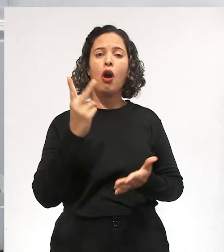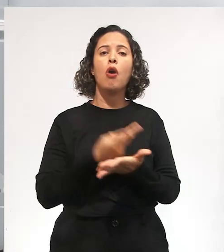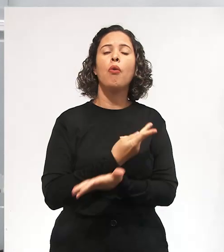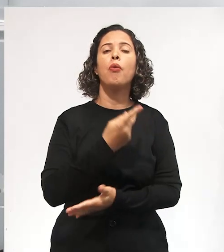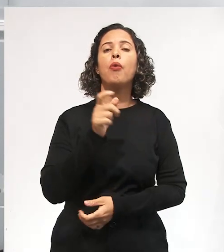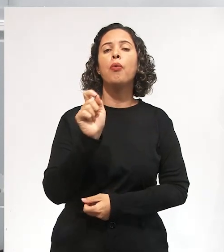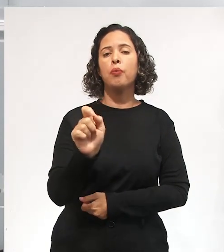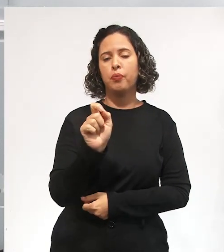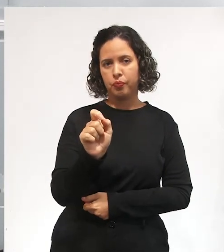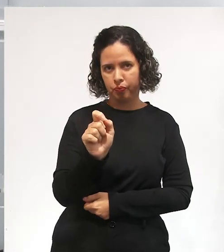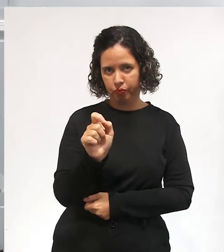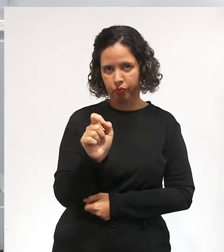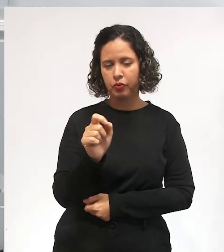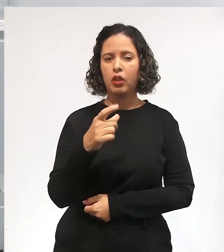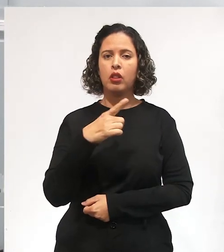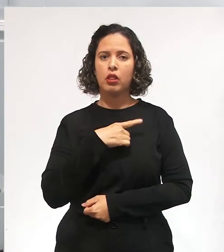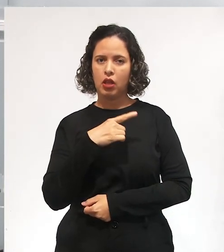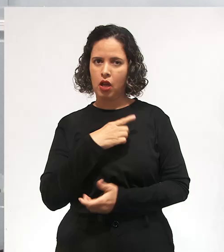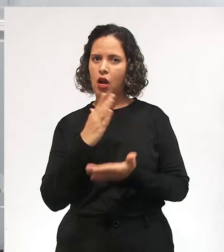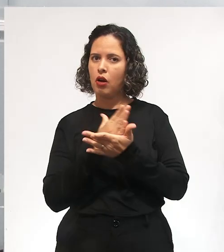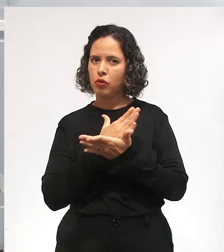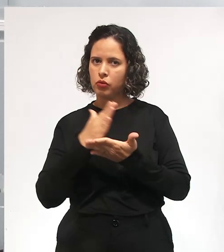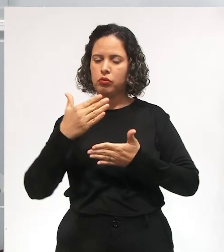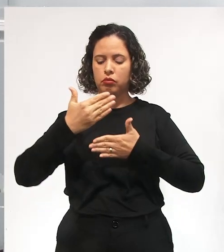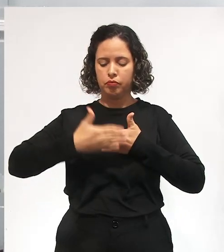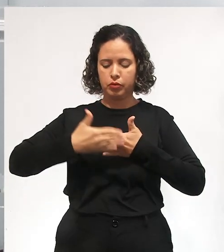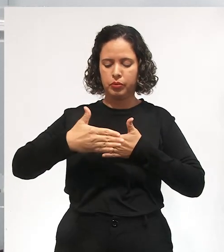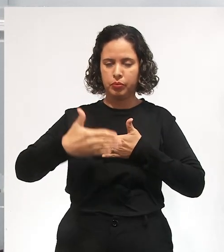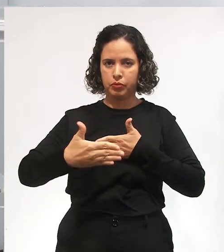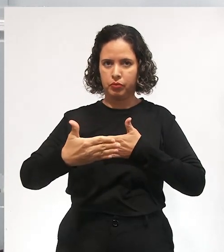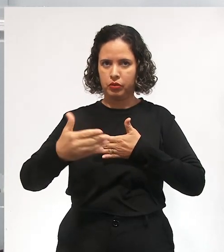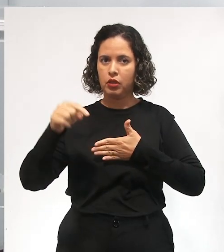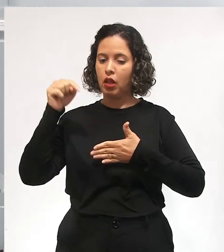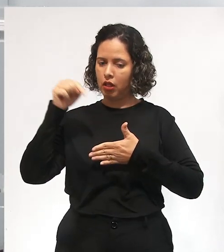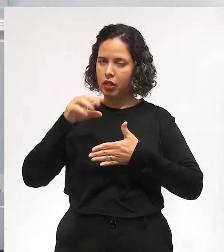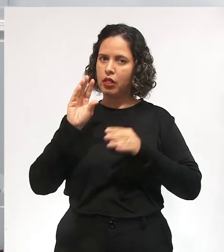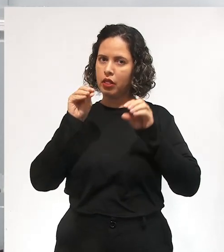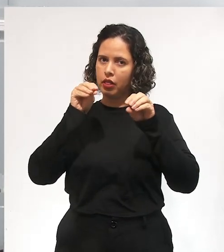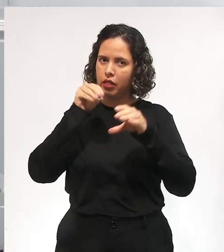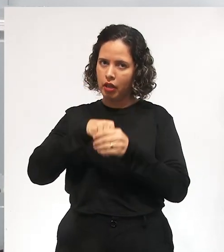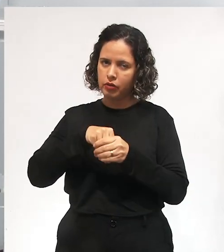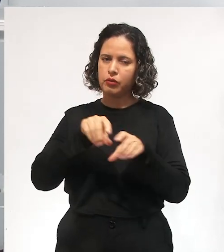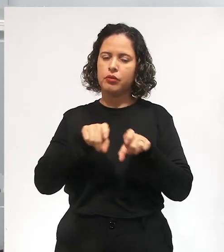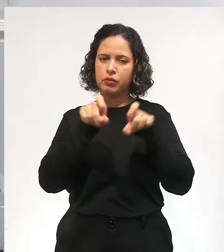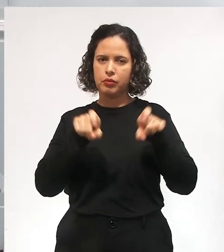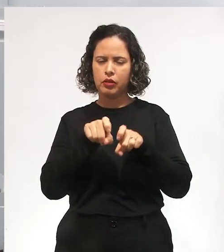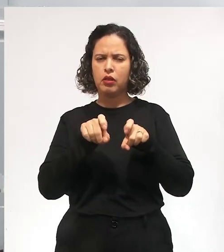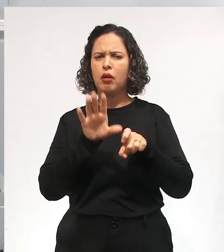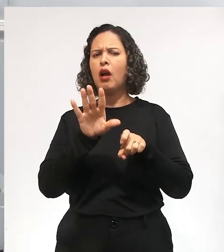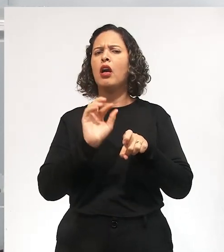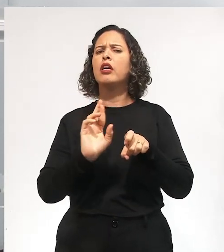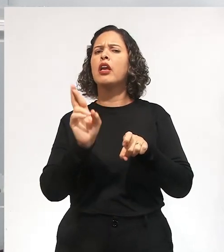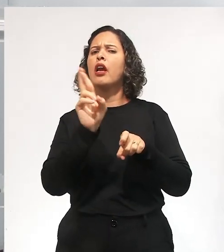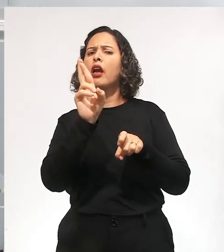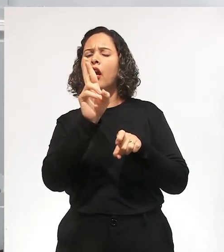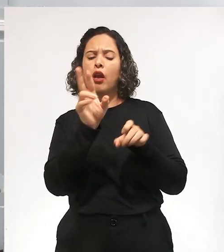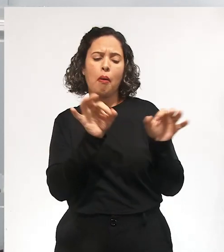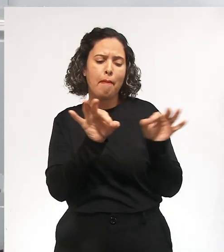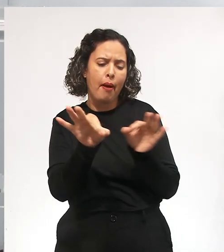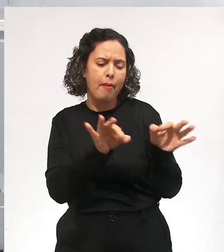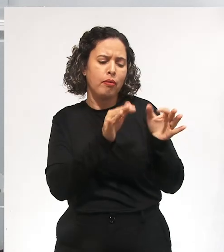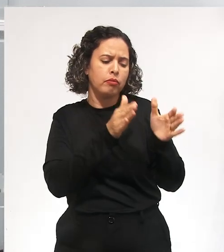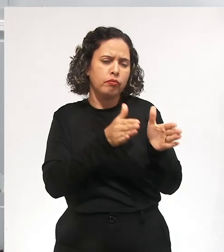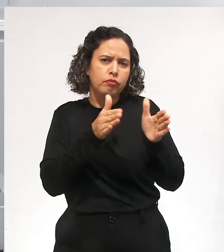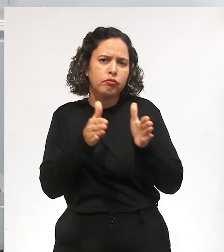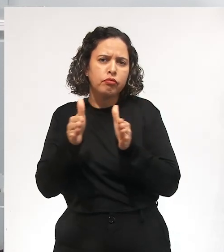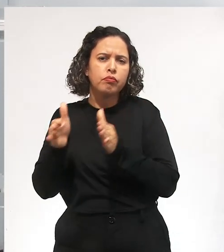acontece? Existem alguns arquivos que estão lá. E quem faz essa organização? Quem gerencia? Quem